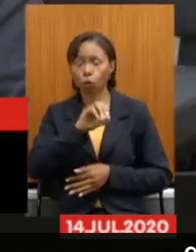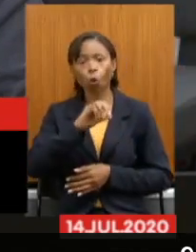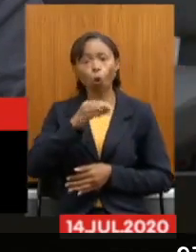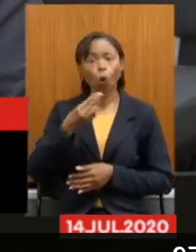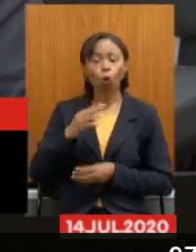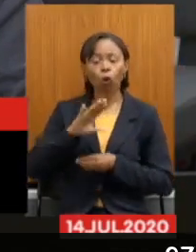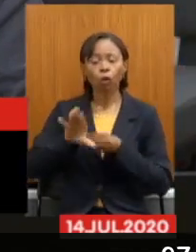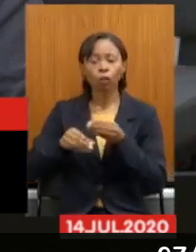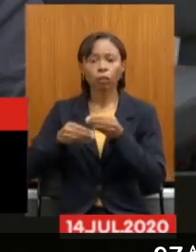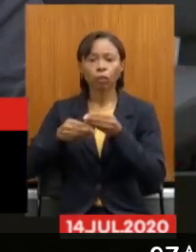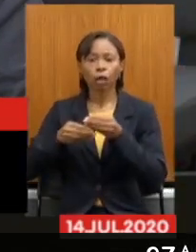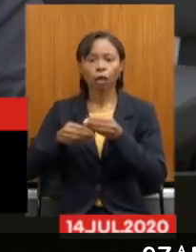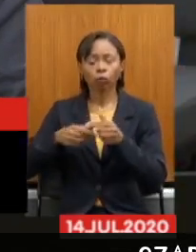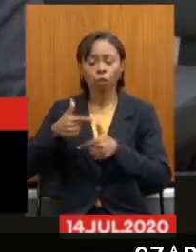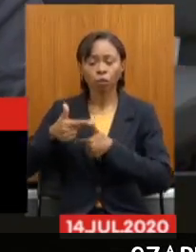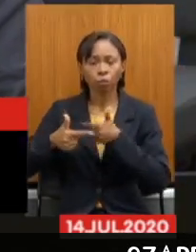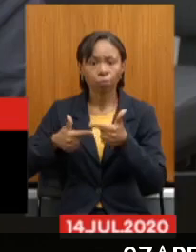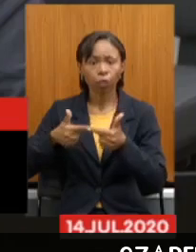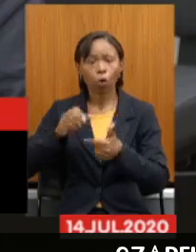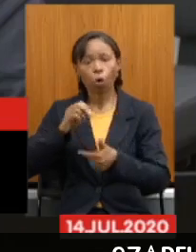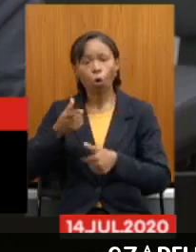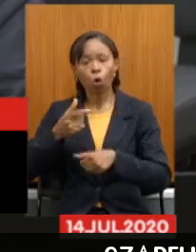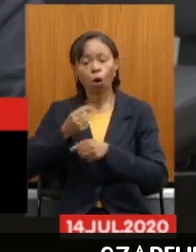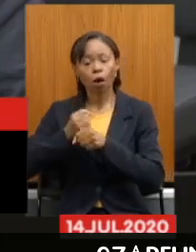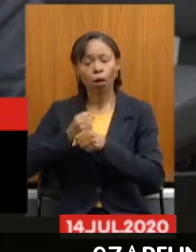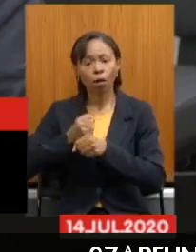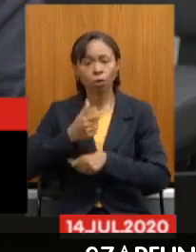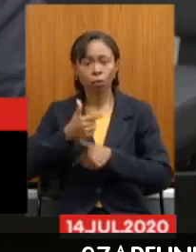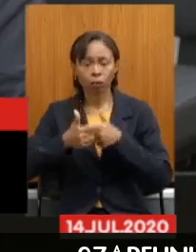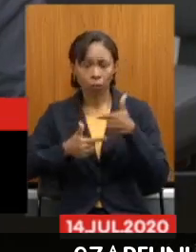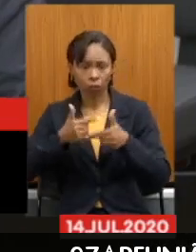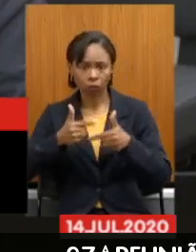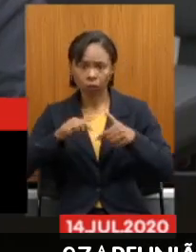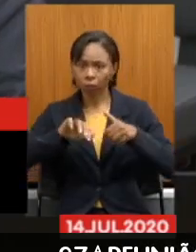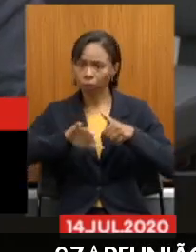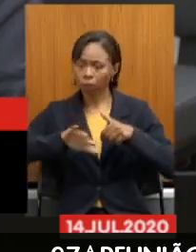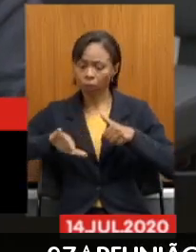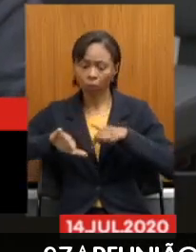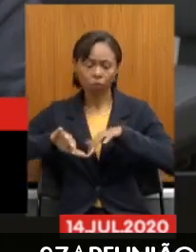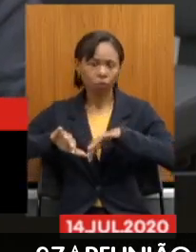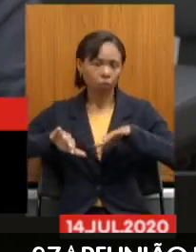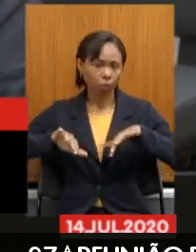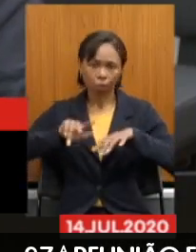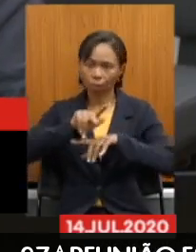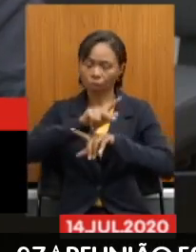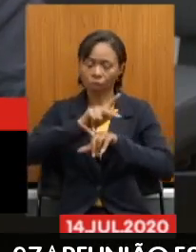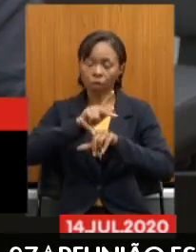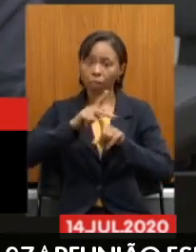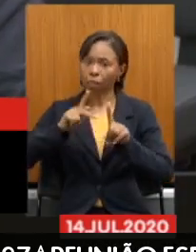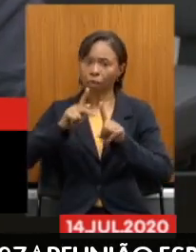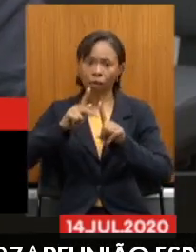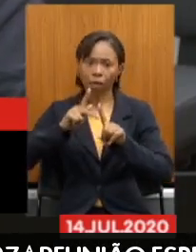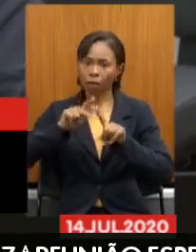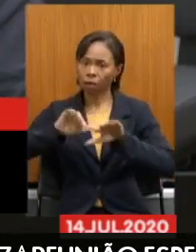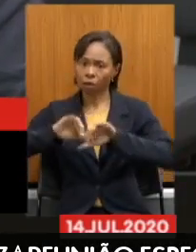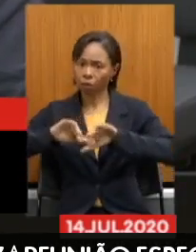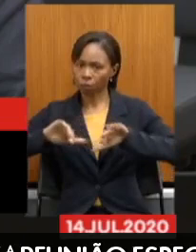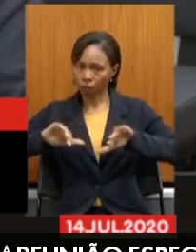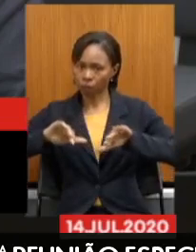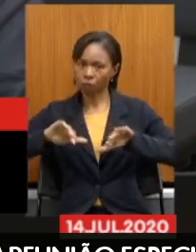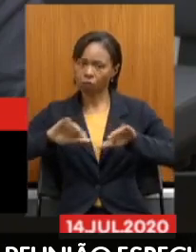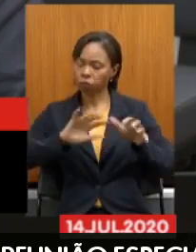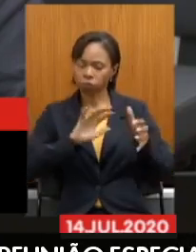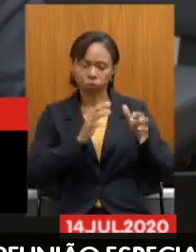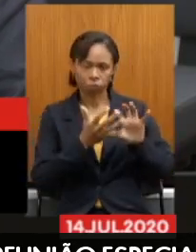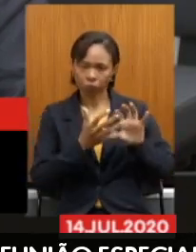oportuno, tempo de serviço, foram desmembradas da reforma e não estarão em